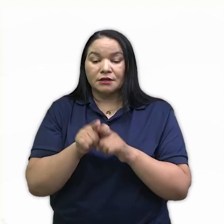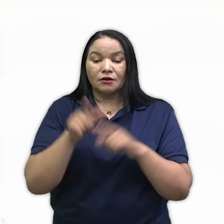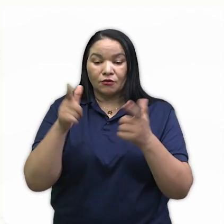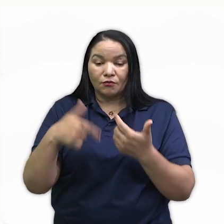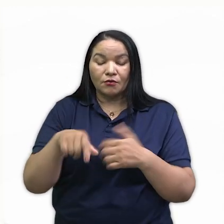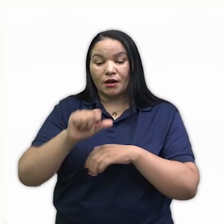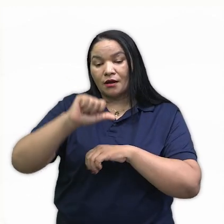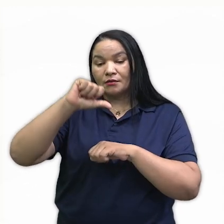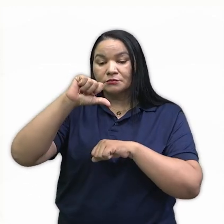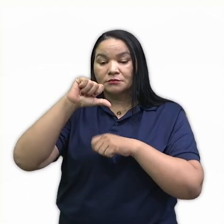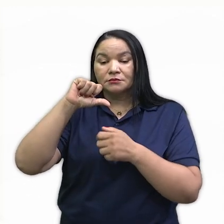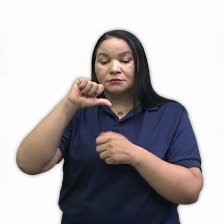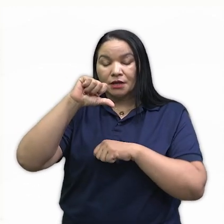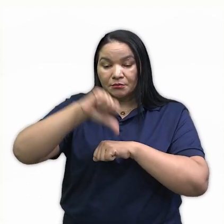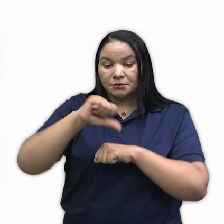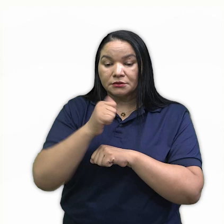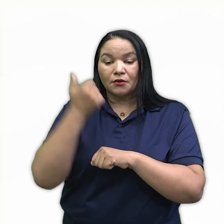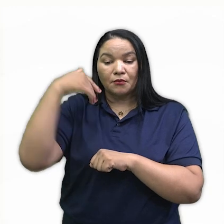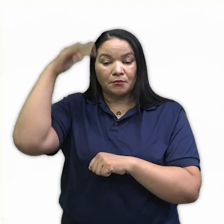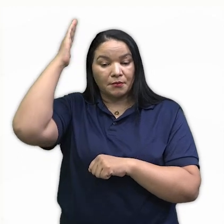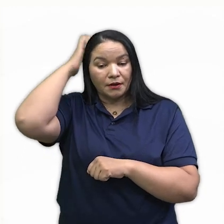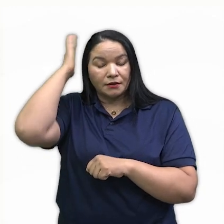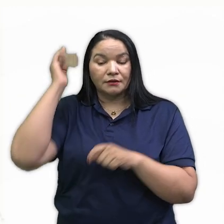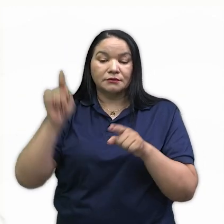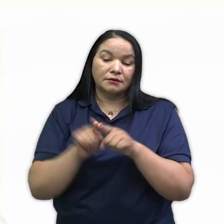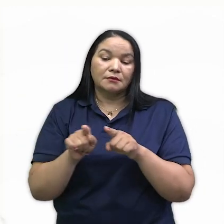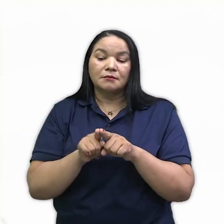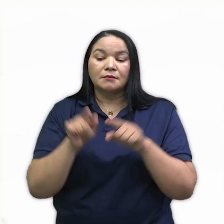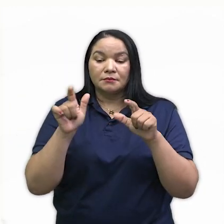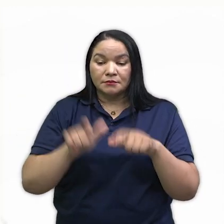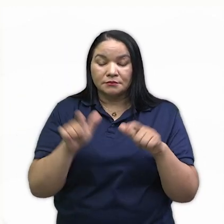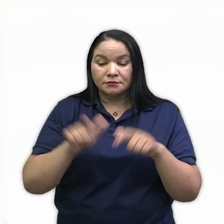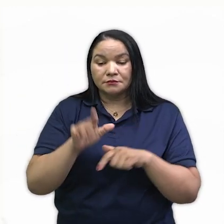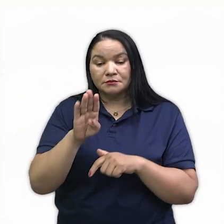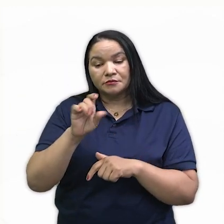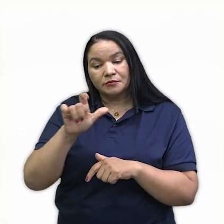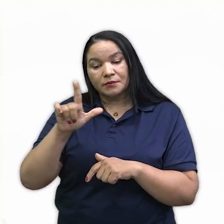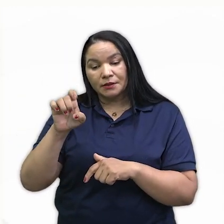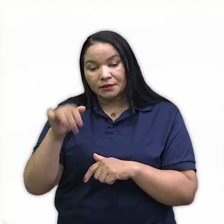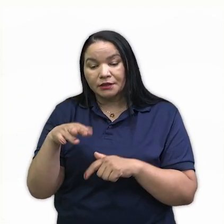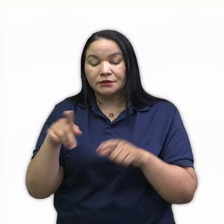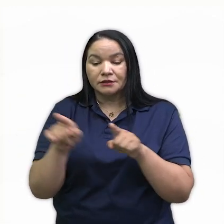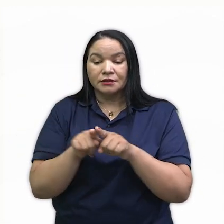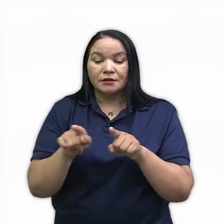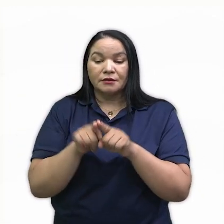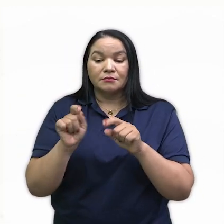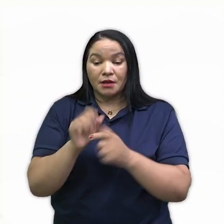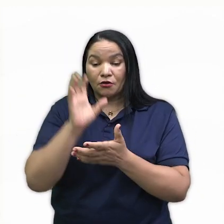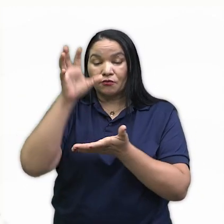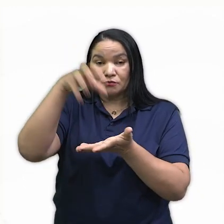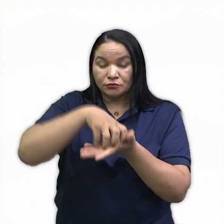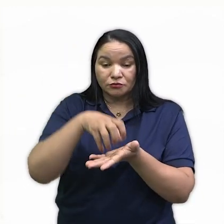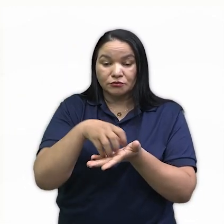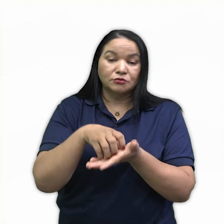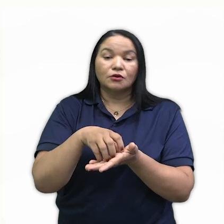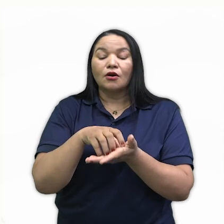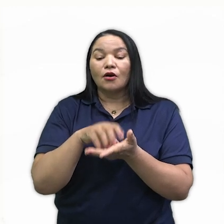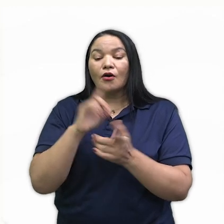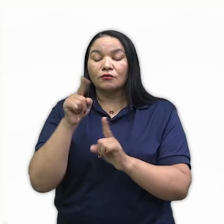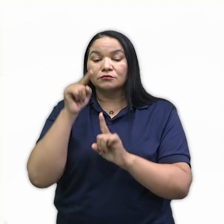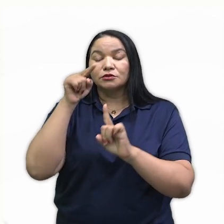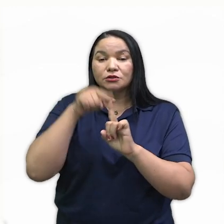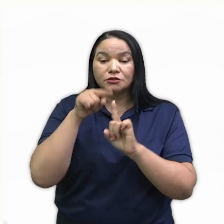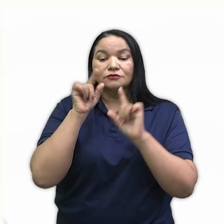Pará, implantando ali na cidade de Belém como função ali de defesa. Esse forte construído tinha ali como